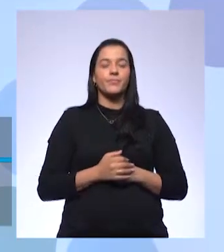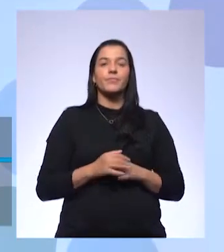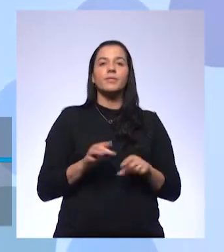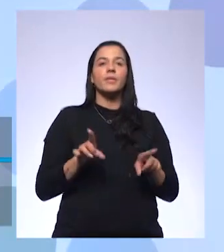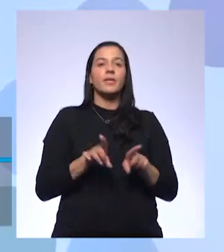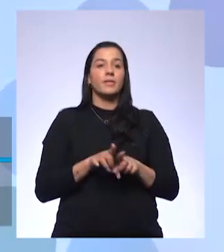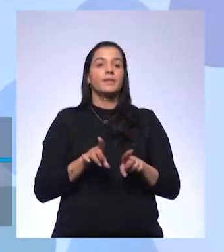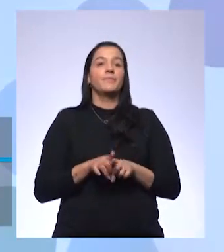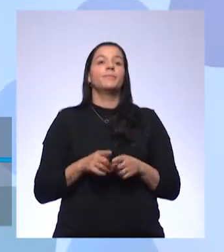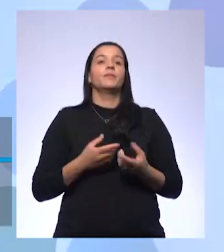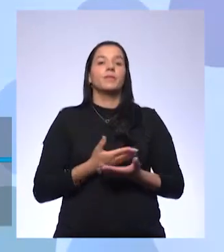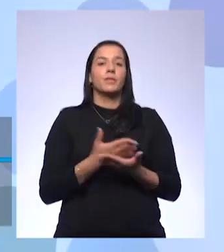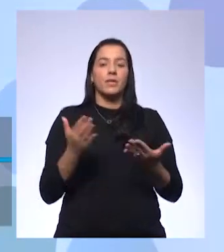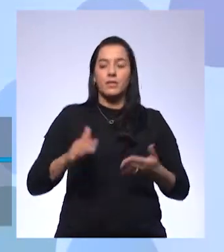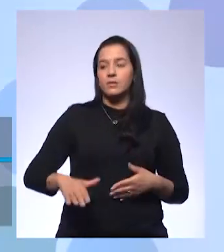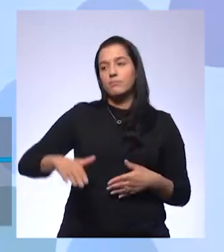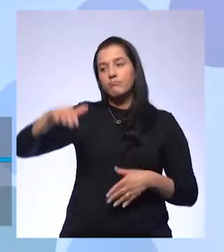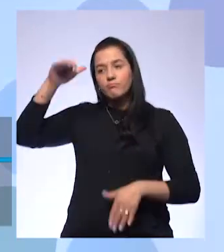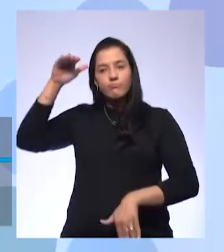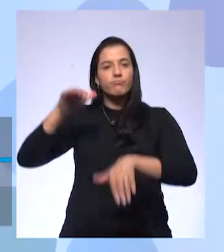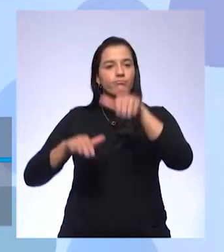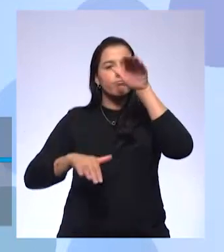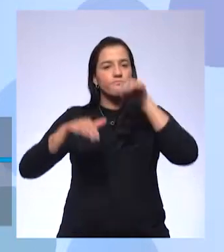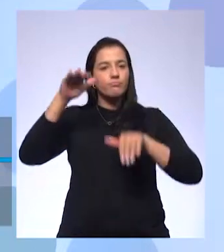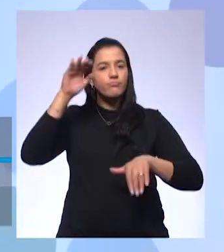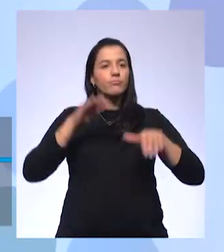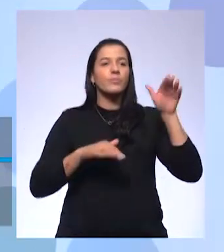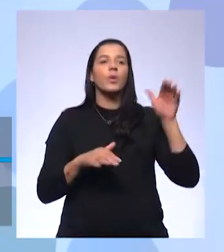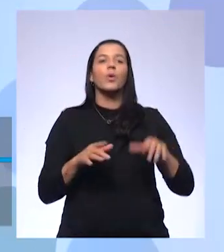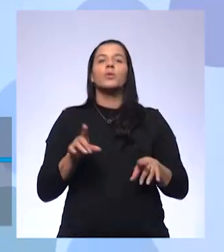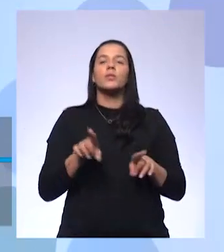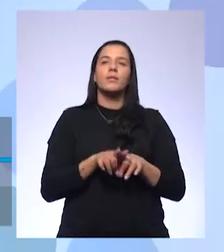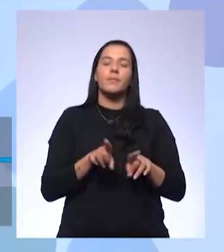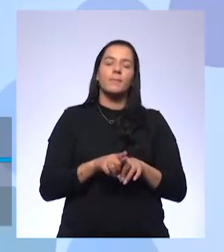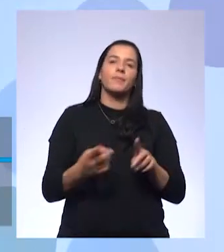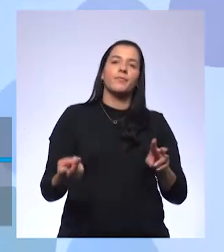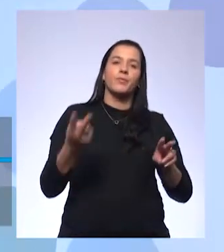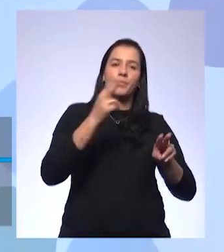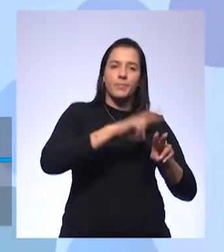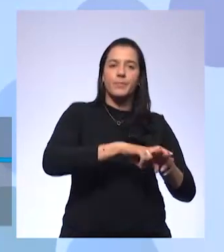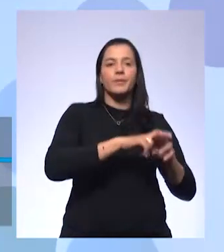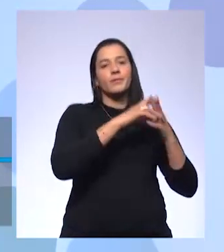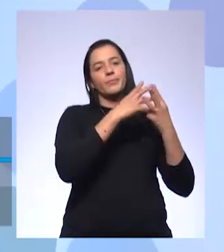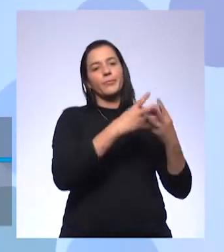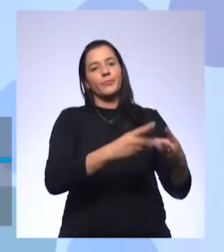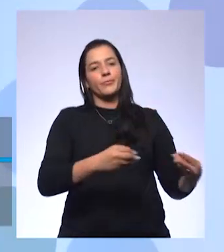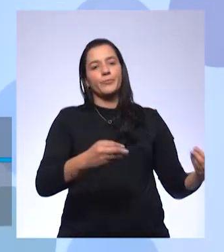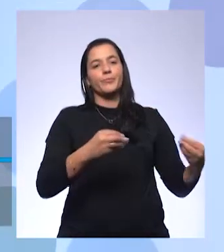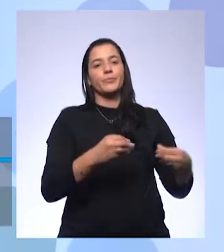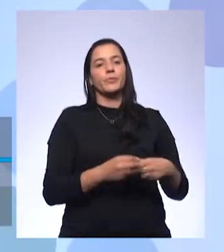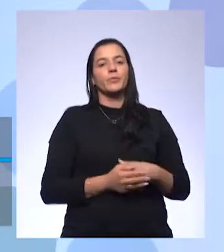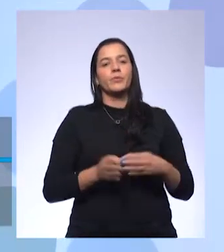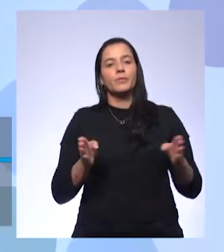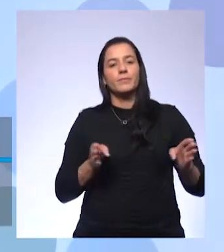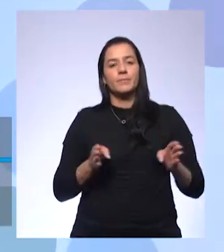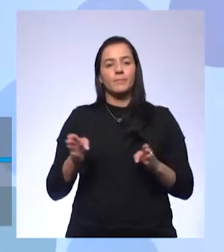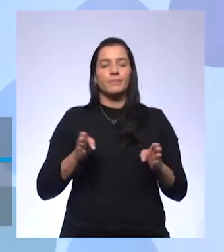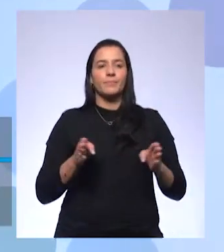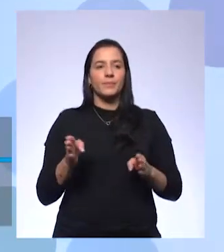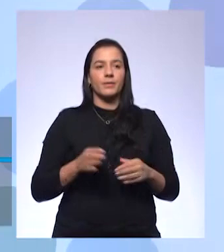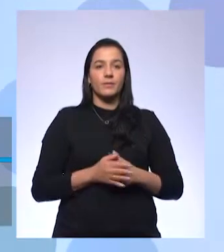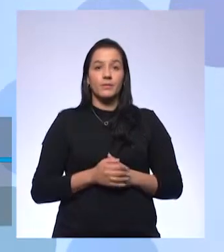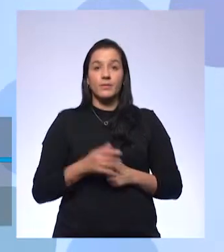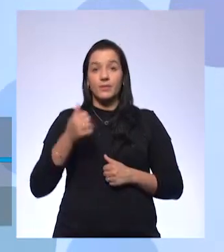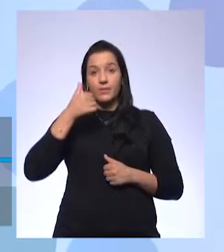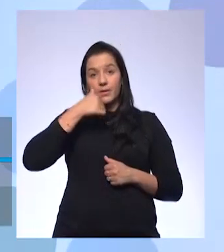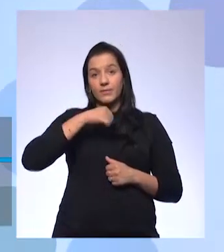aqueles também já adultos, né, que foram considerados subversivos, que foram presos e desaparecidos durante esse regime. Então, essas